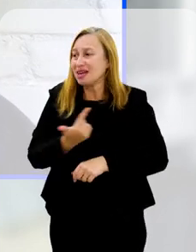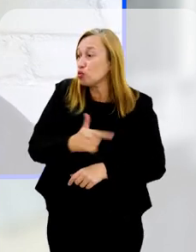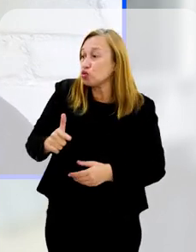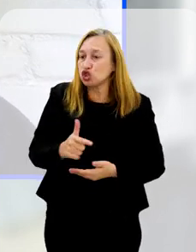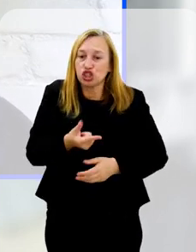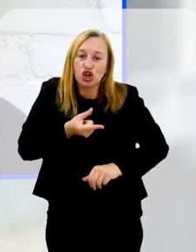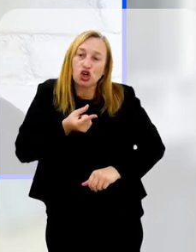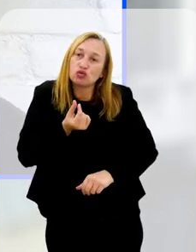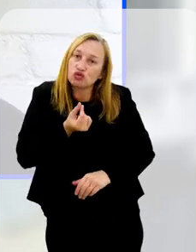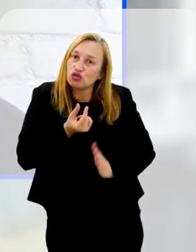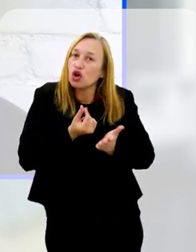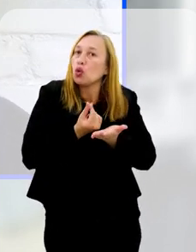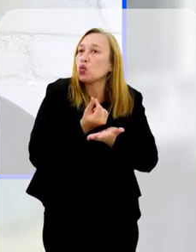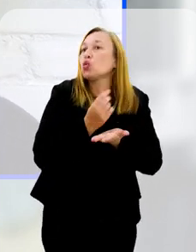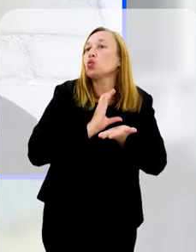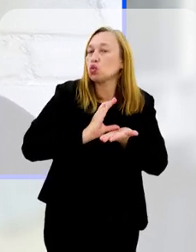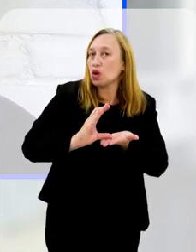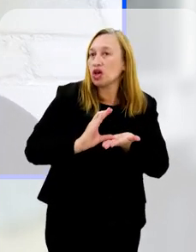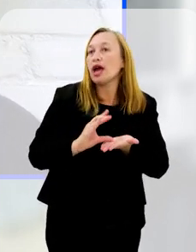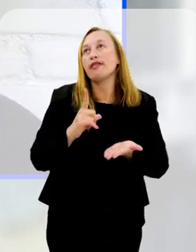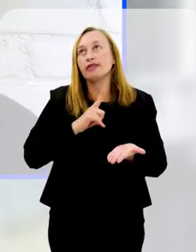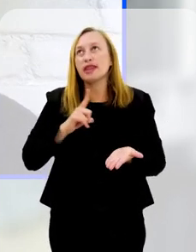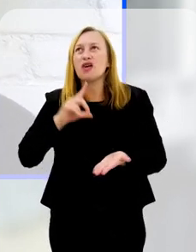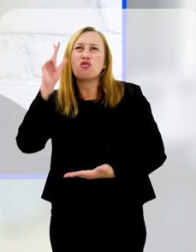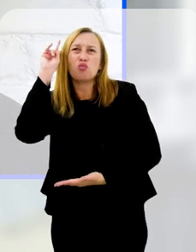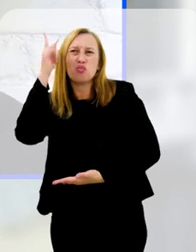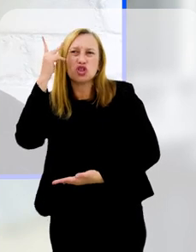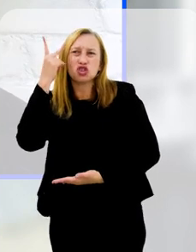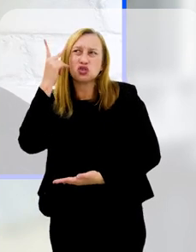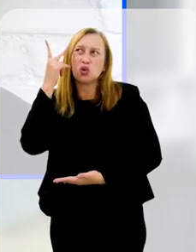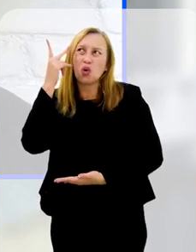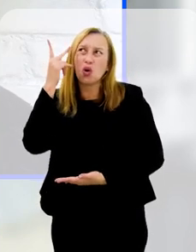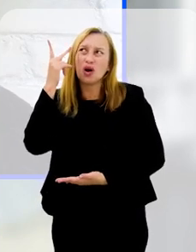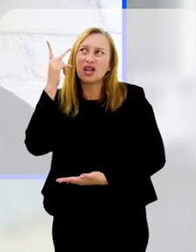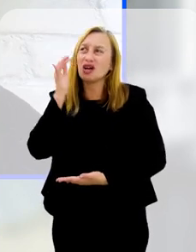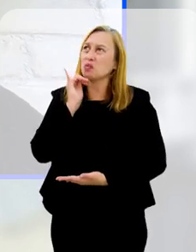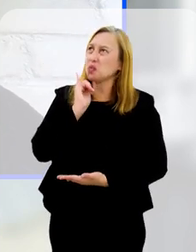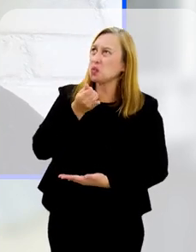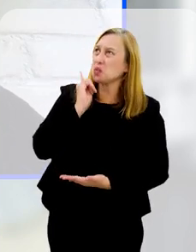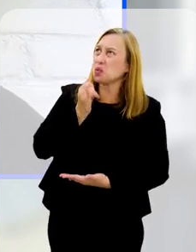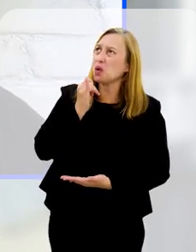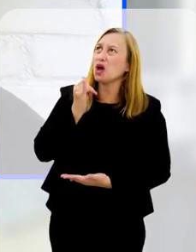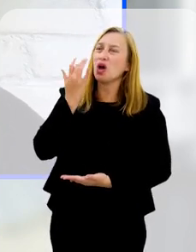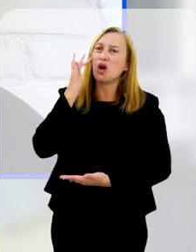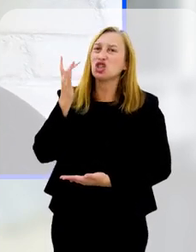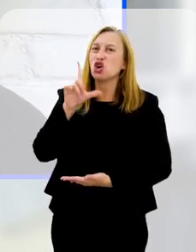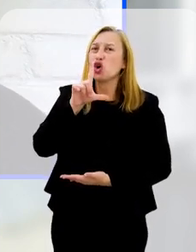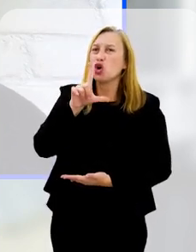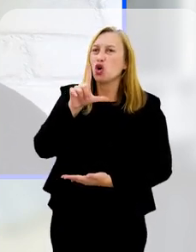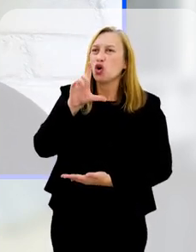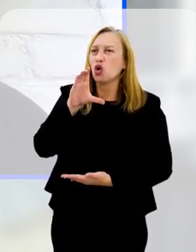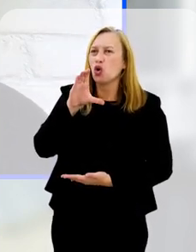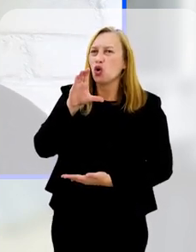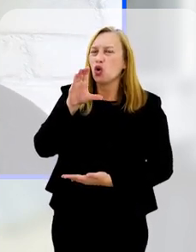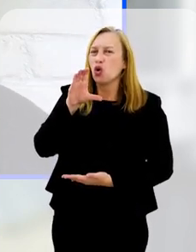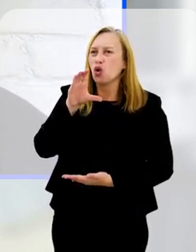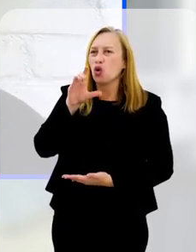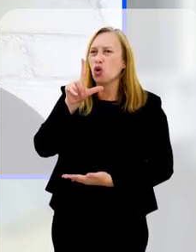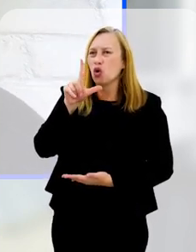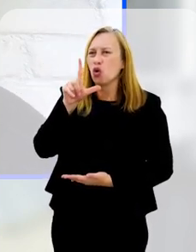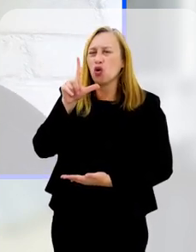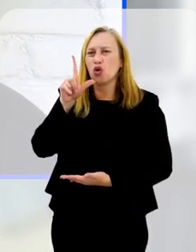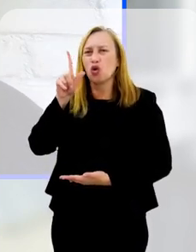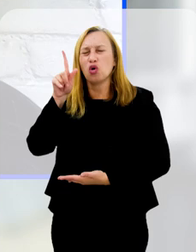fazer. Houve até um documentário na televisão, recentemente, na Globo News, Globoplay, que